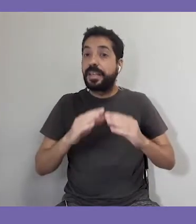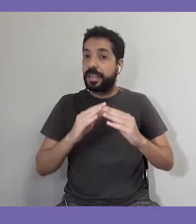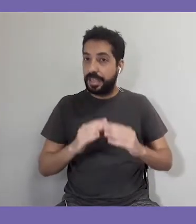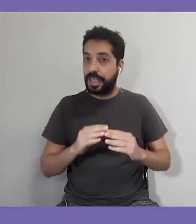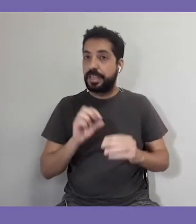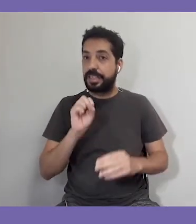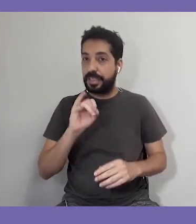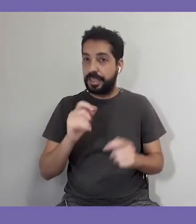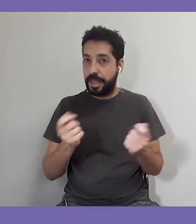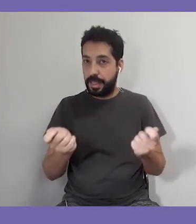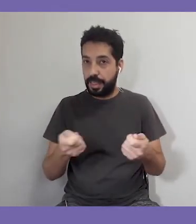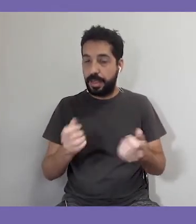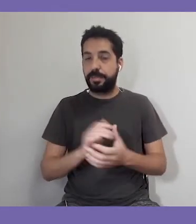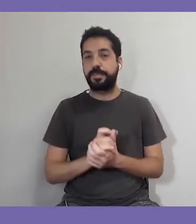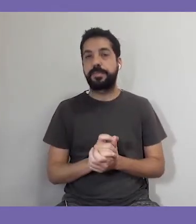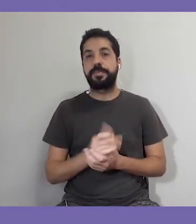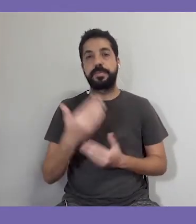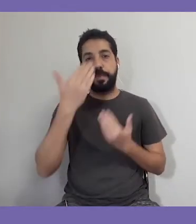casa.